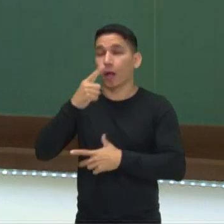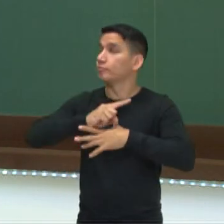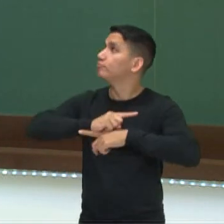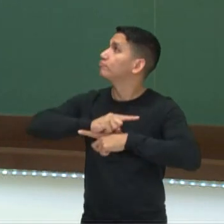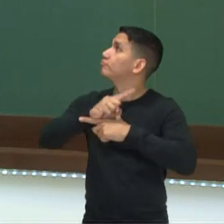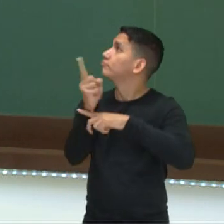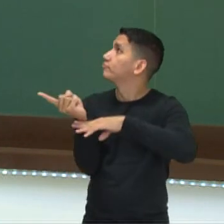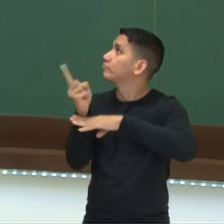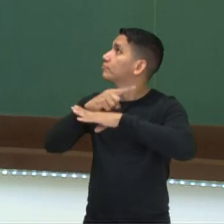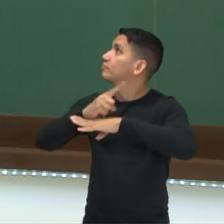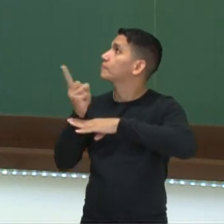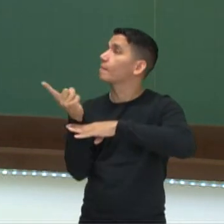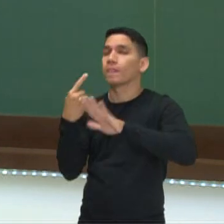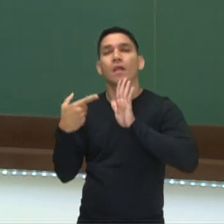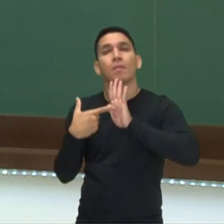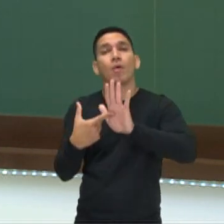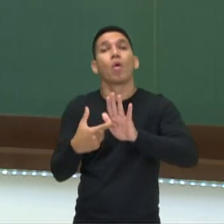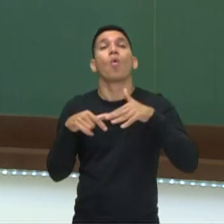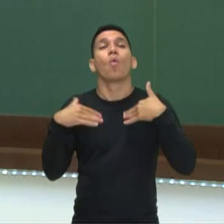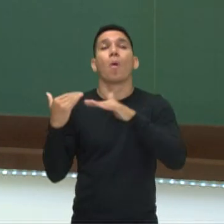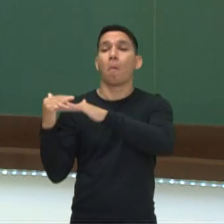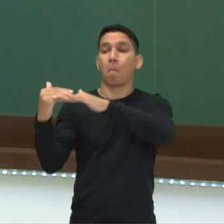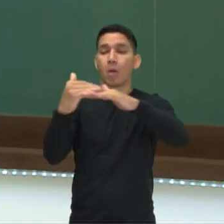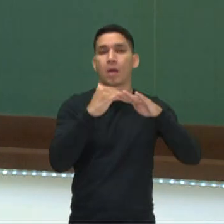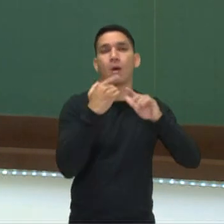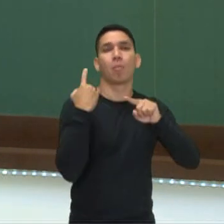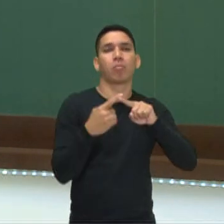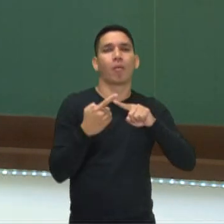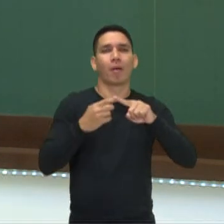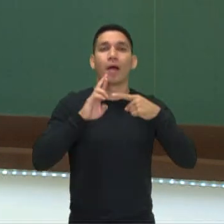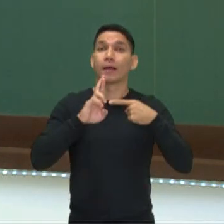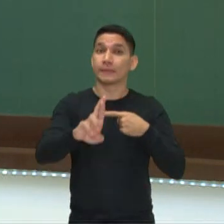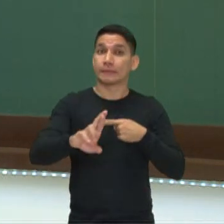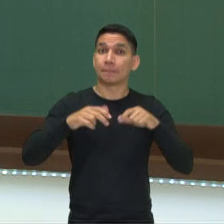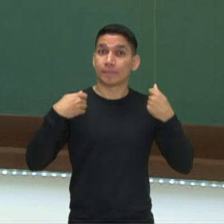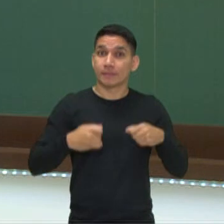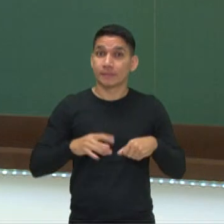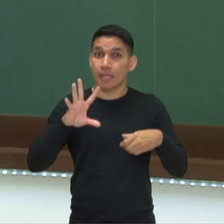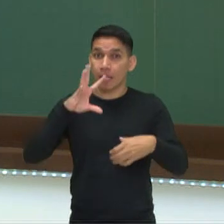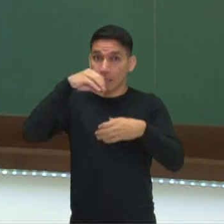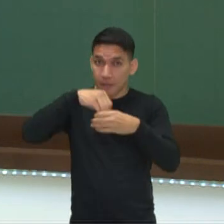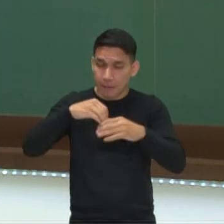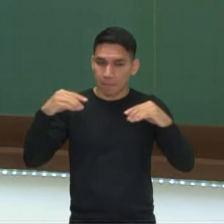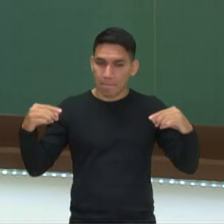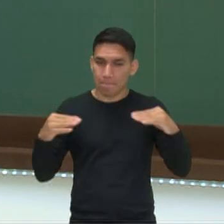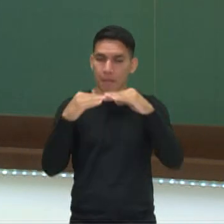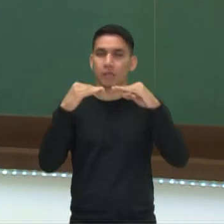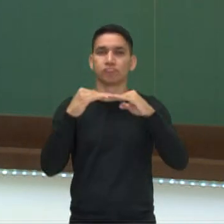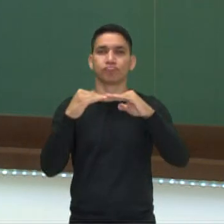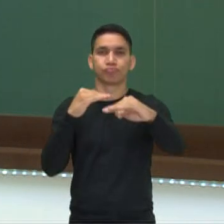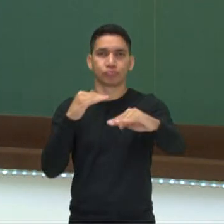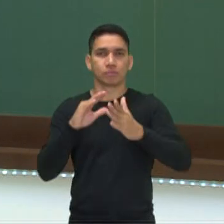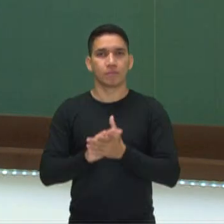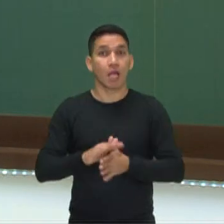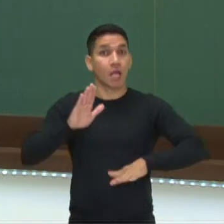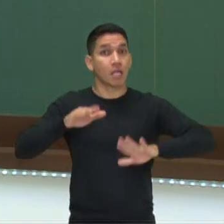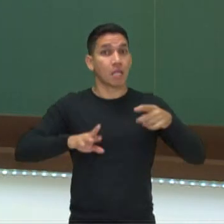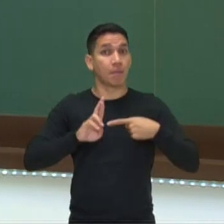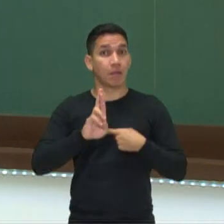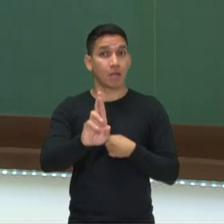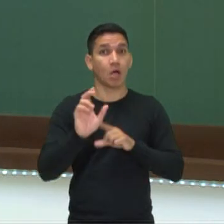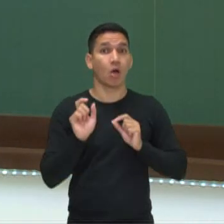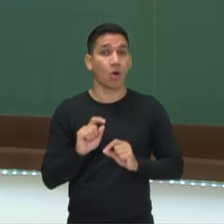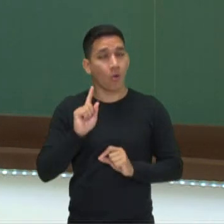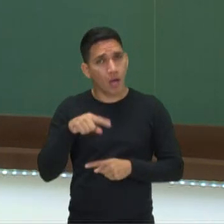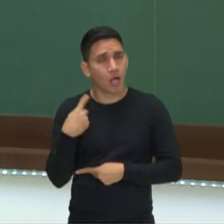temos o padrão, porque a resposta tem que ficar dentro de certos padrões. Dependendo da resposta, é